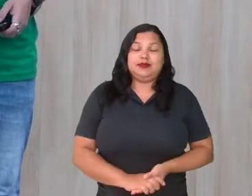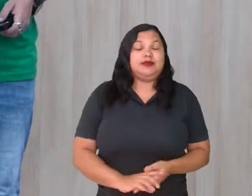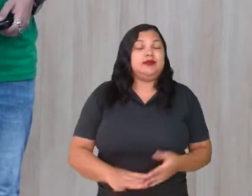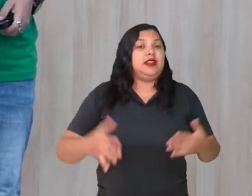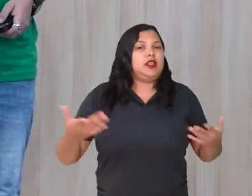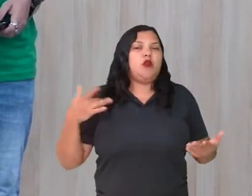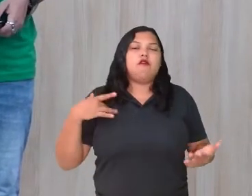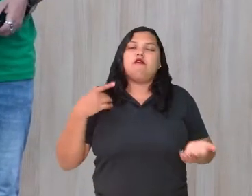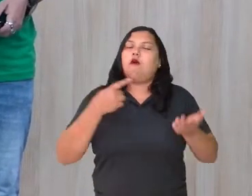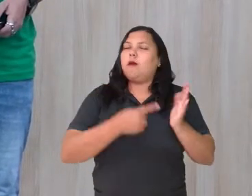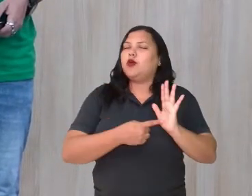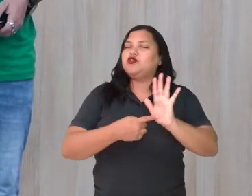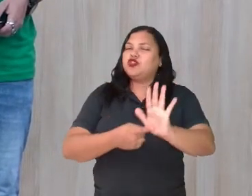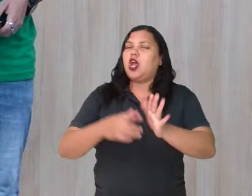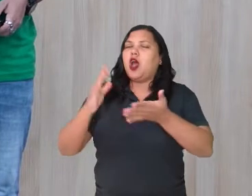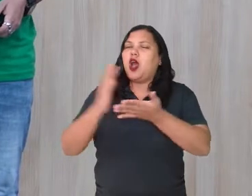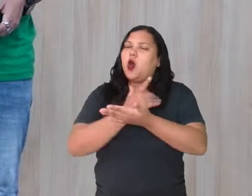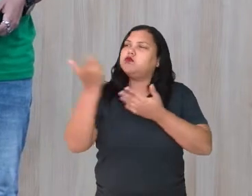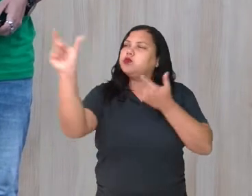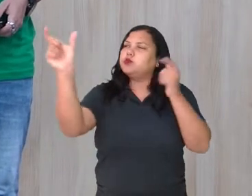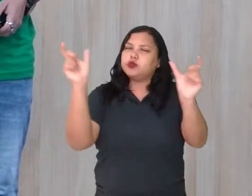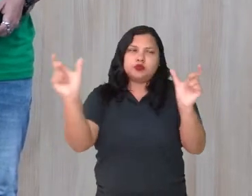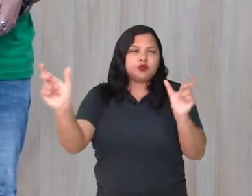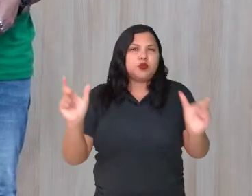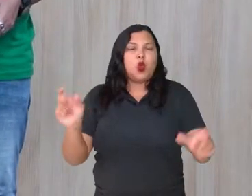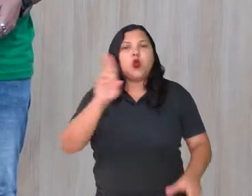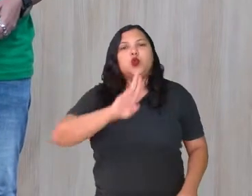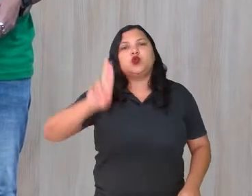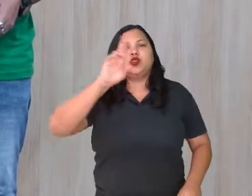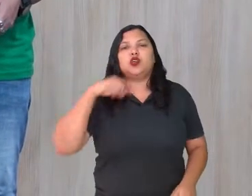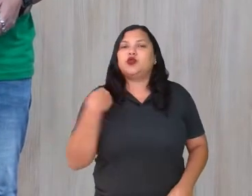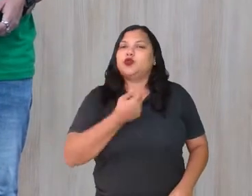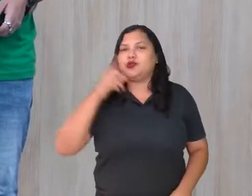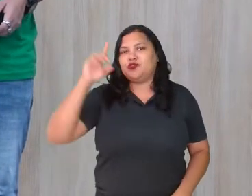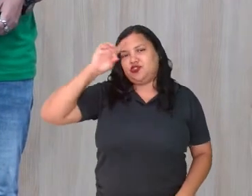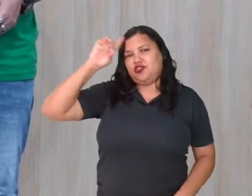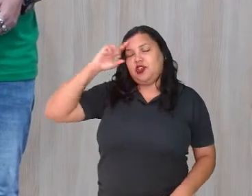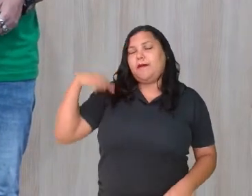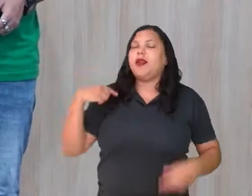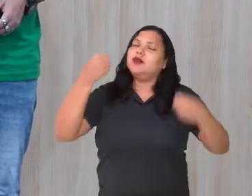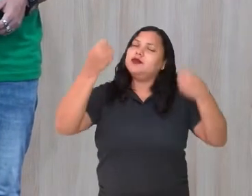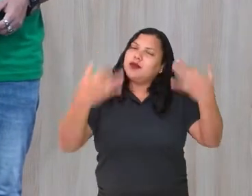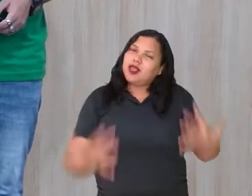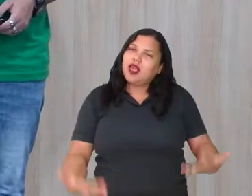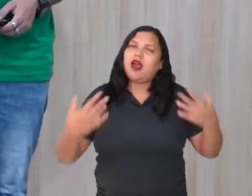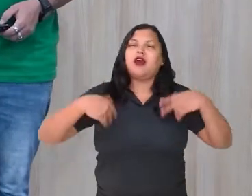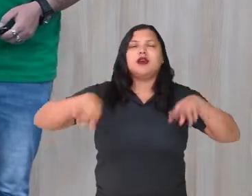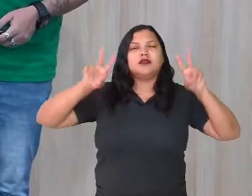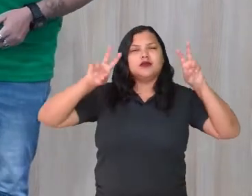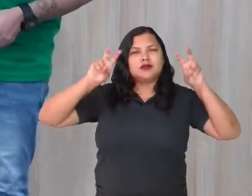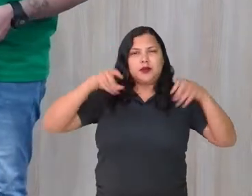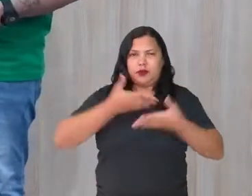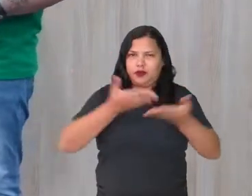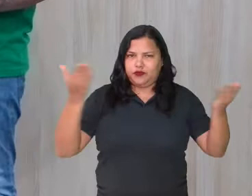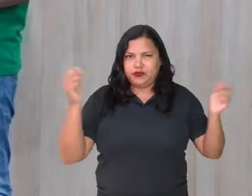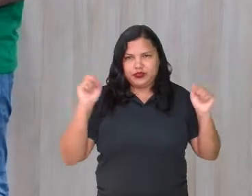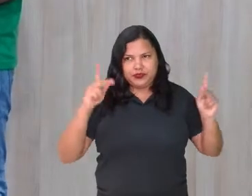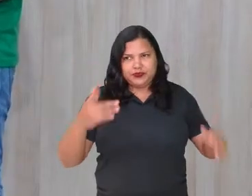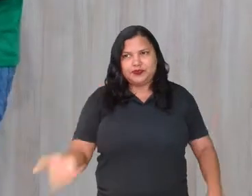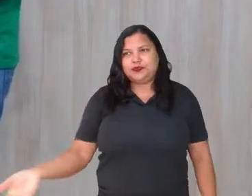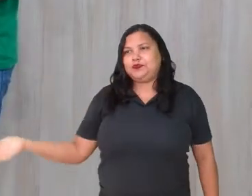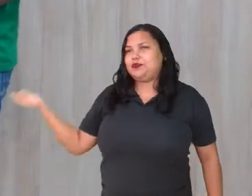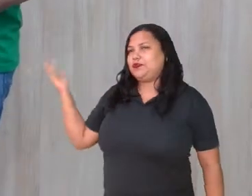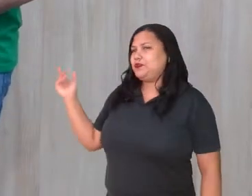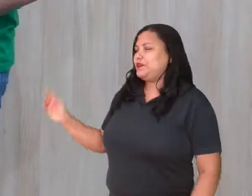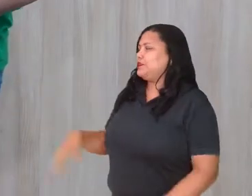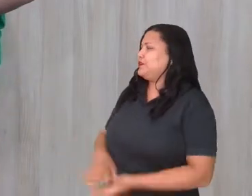vou tentar trazer termos que a gente utiliza muito na nossa linguagem comum, para a gente falar dessa parte de chance agora no início, tá